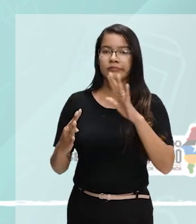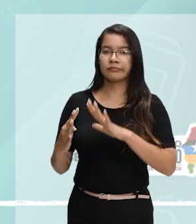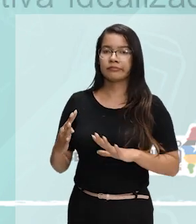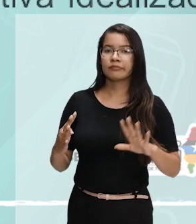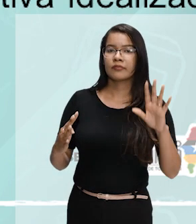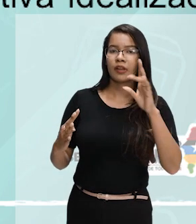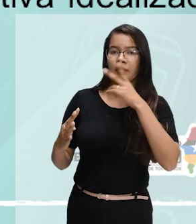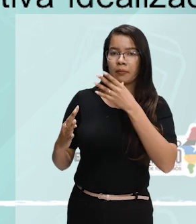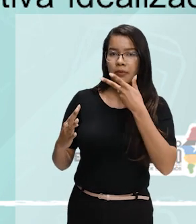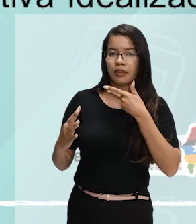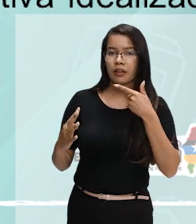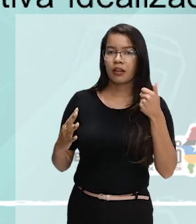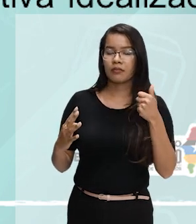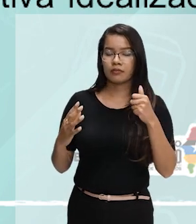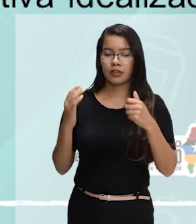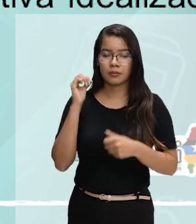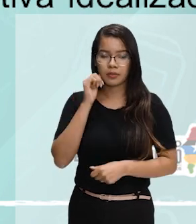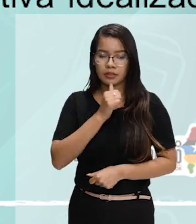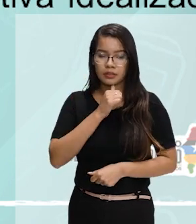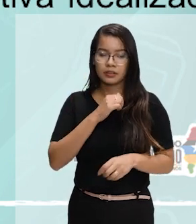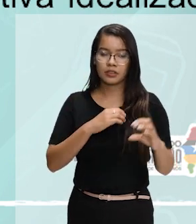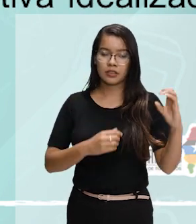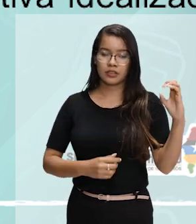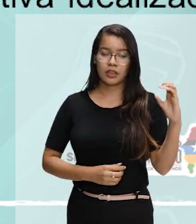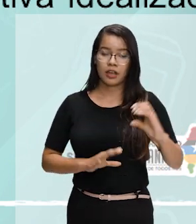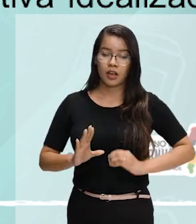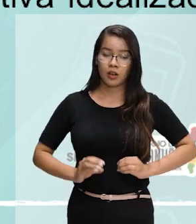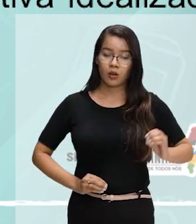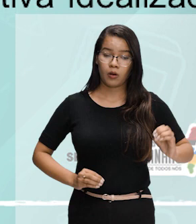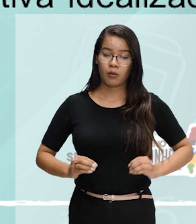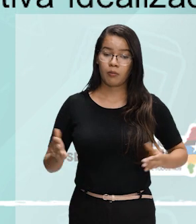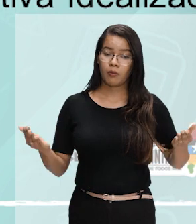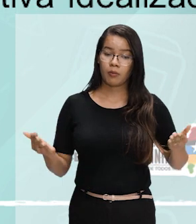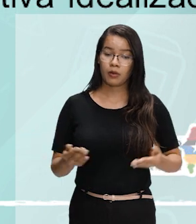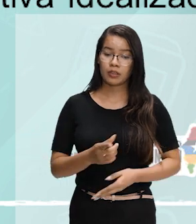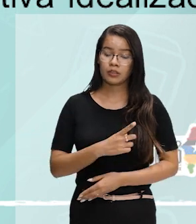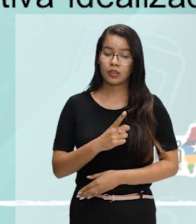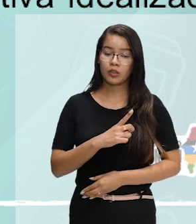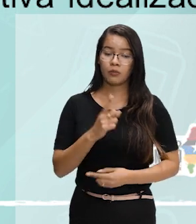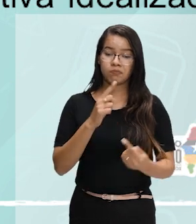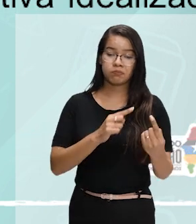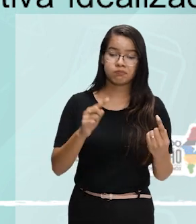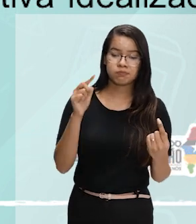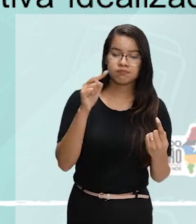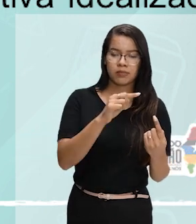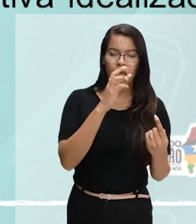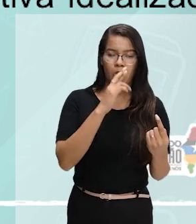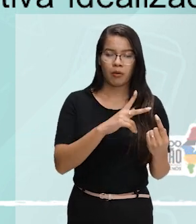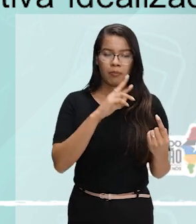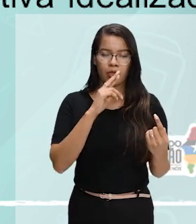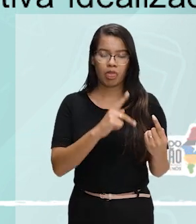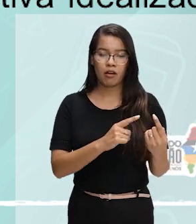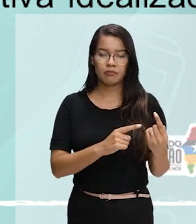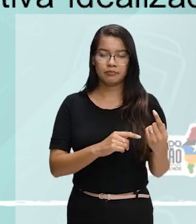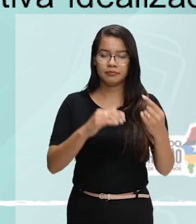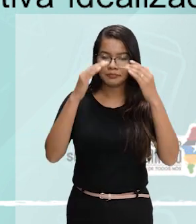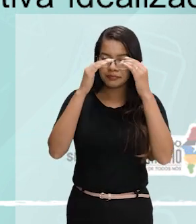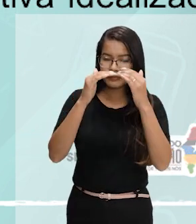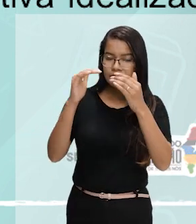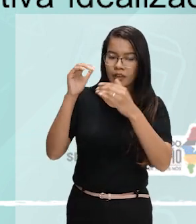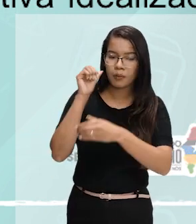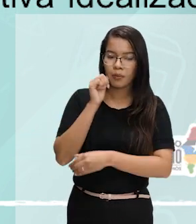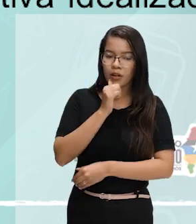modernistas têm, entre outros, o objetivo de criticar a submissão da mulher à riqueza material? A